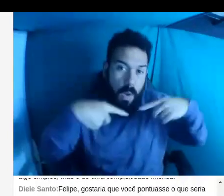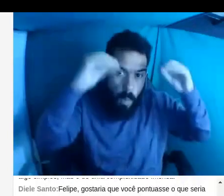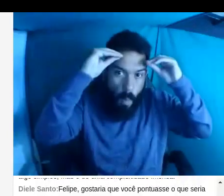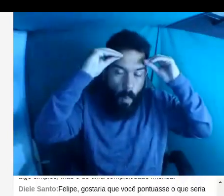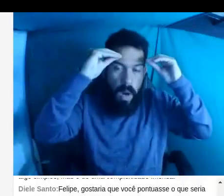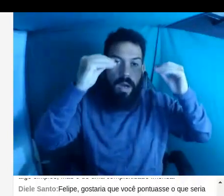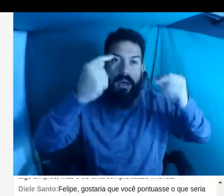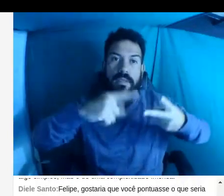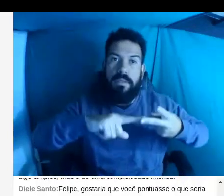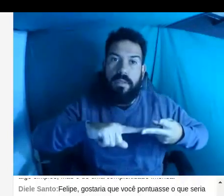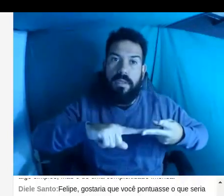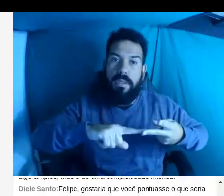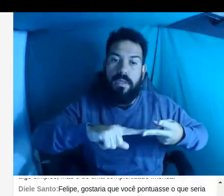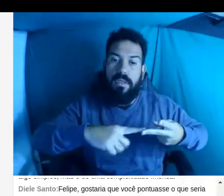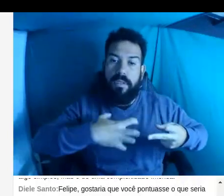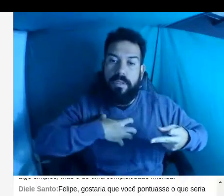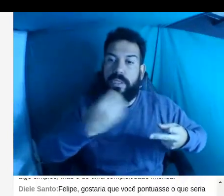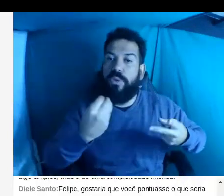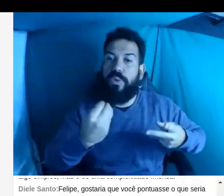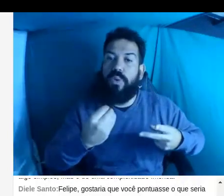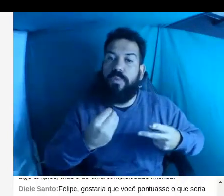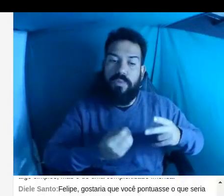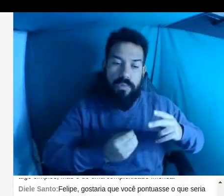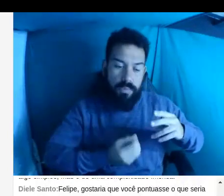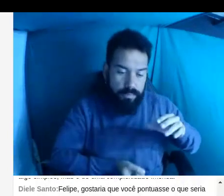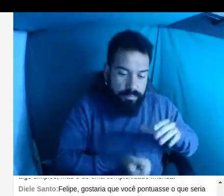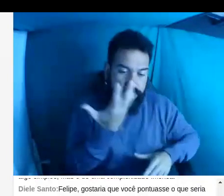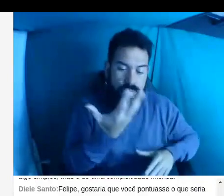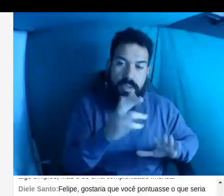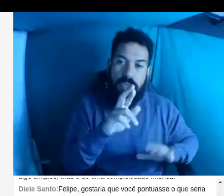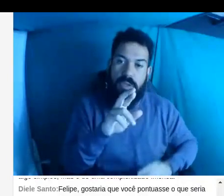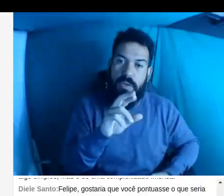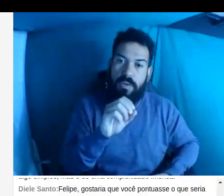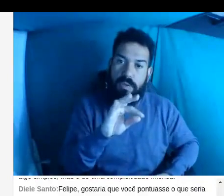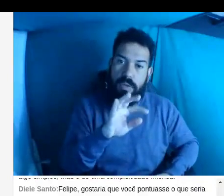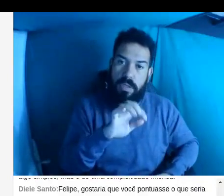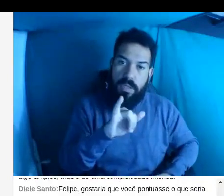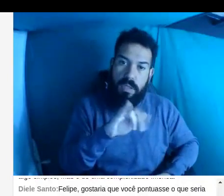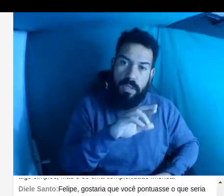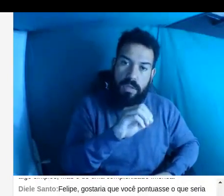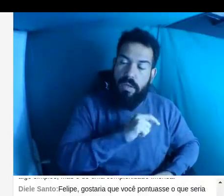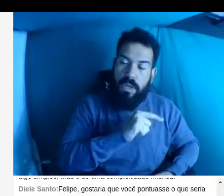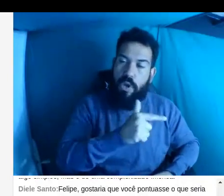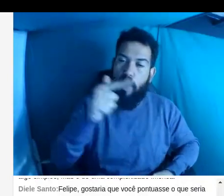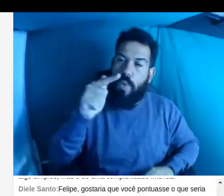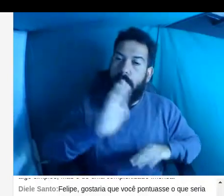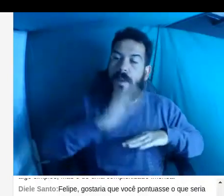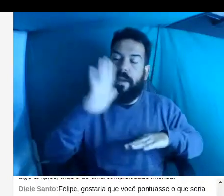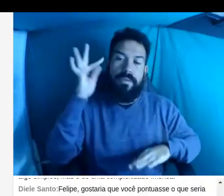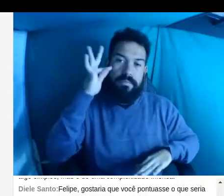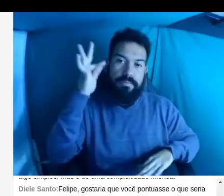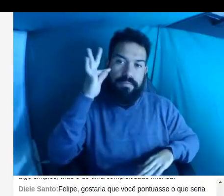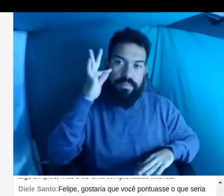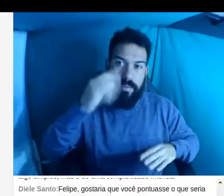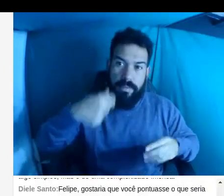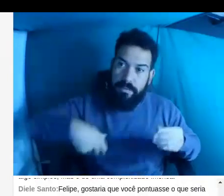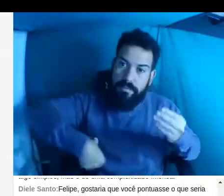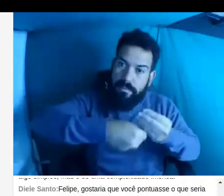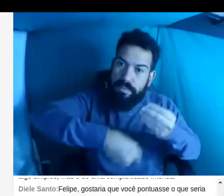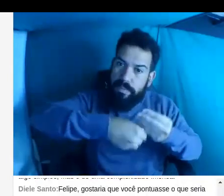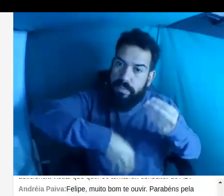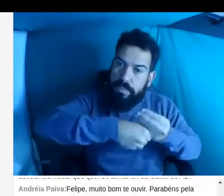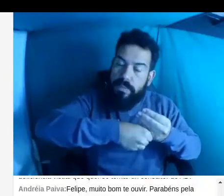forma de construir os roteiros e outras opções que são mais técnicas, que demandariam mais tempo.